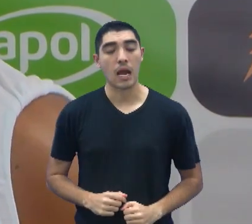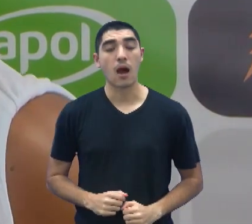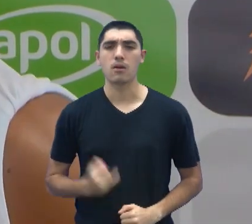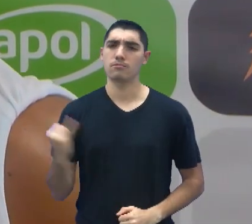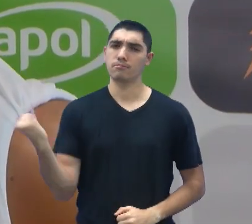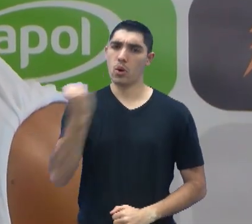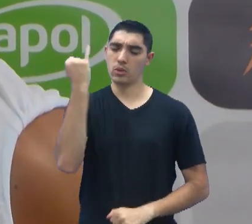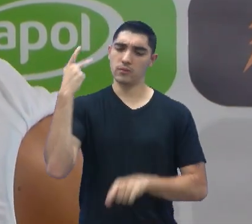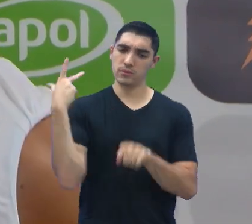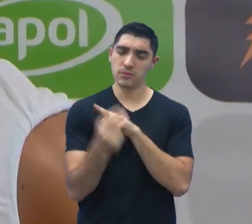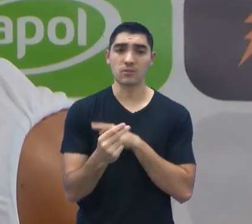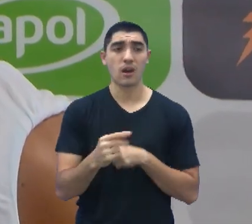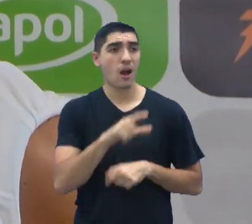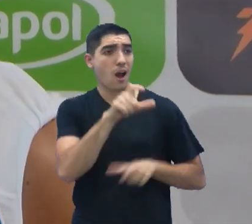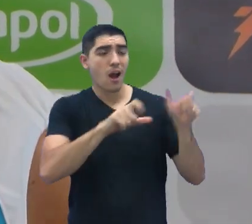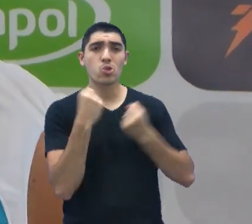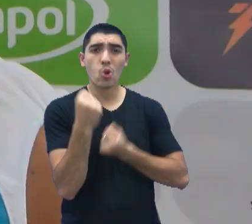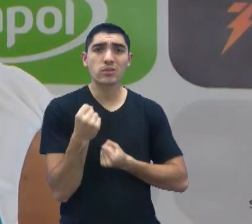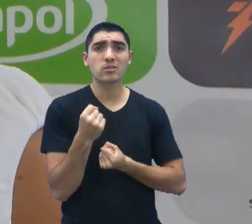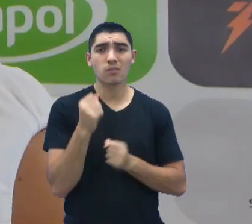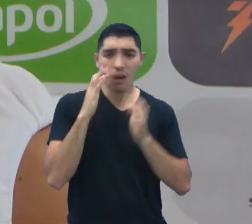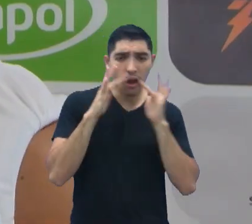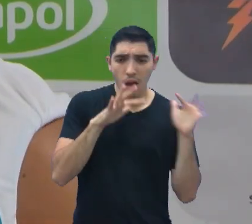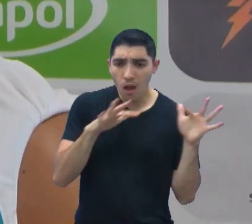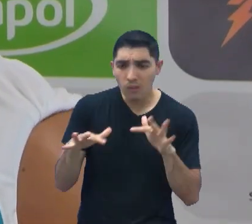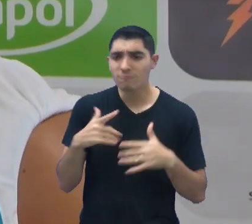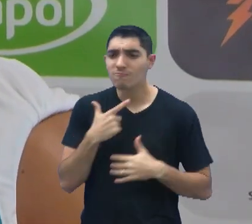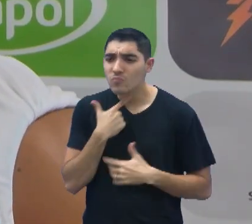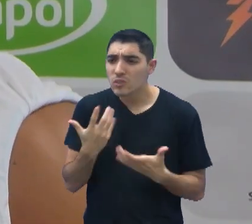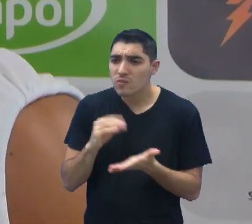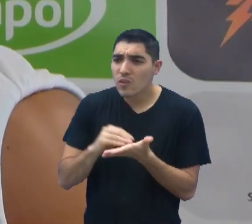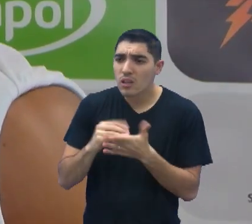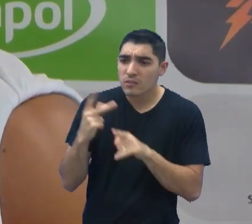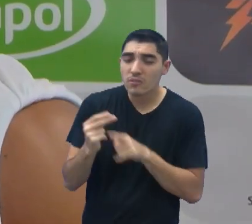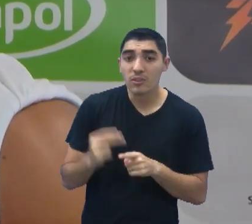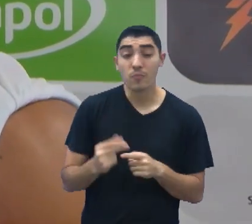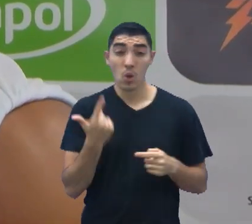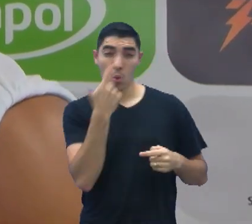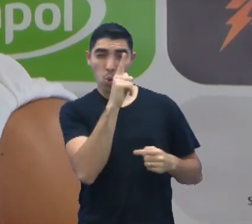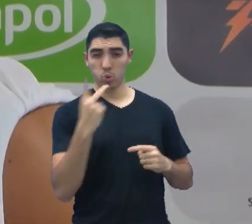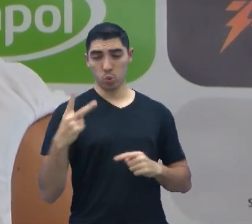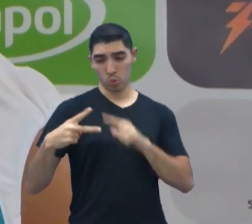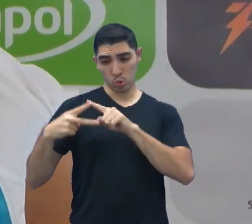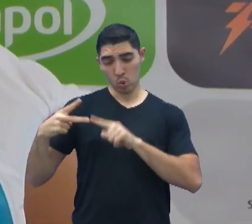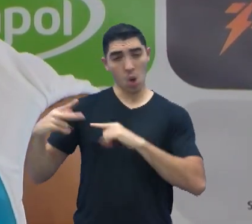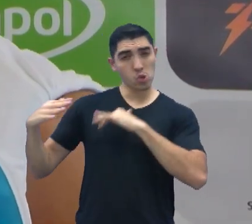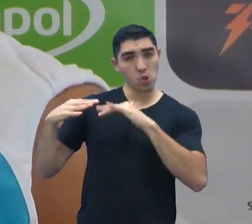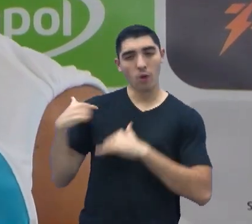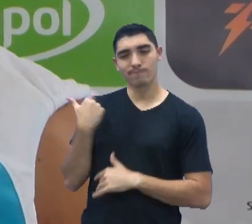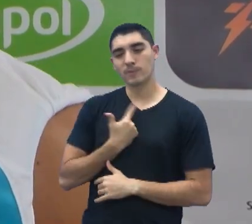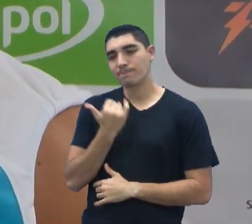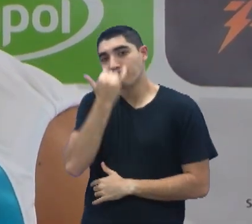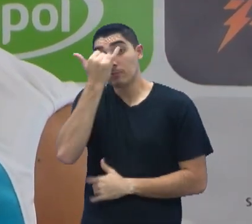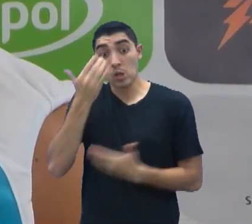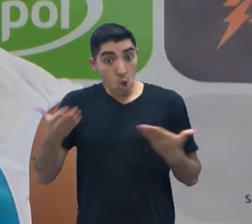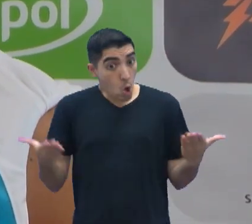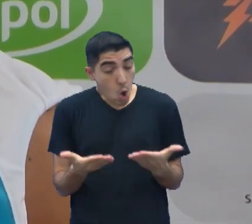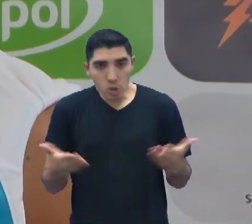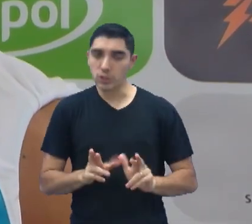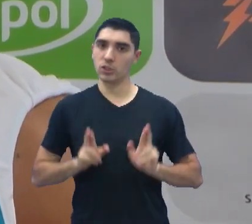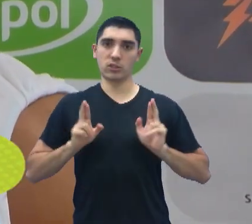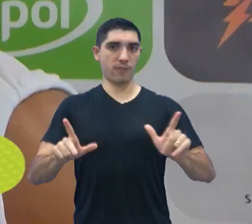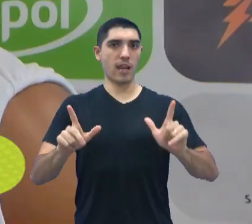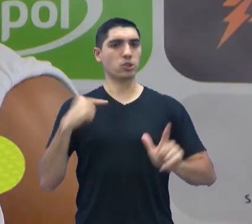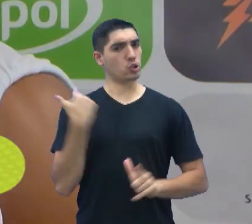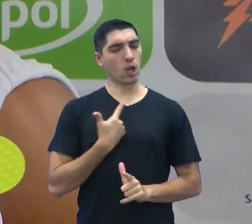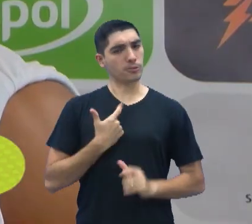estava devendo para a torcida isso. Acredito que a gente deixou 2 jogos escapar da nossa mão. E hoje a gente entrou com outro espírito, que a gente sabia que o favoritismo era nosso e a gente foi